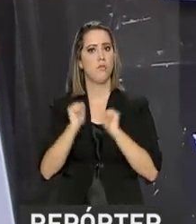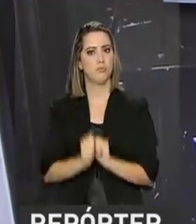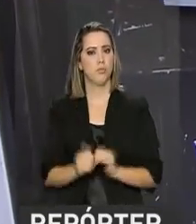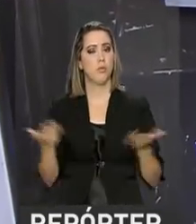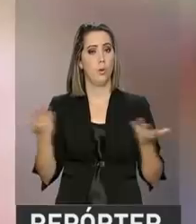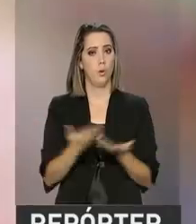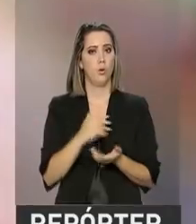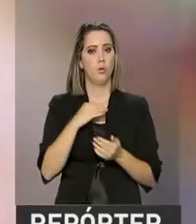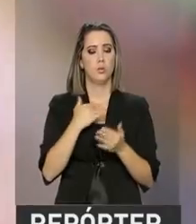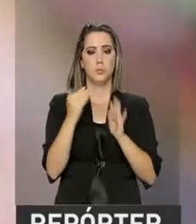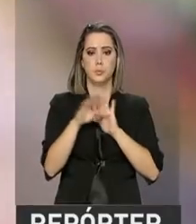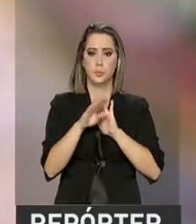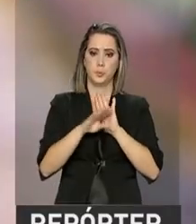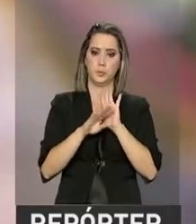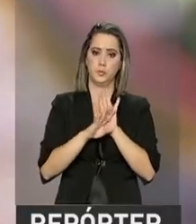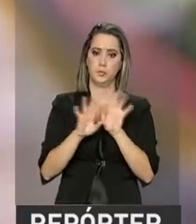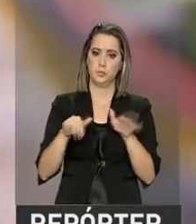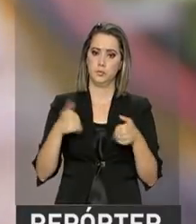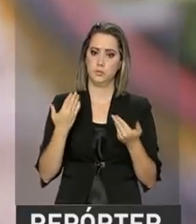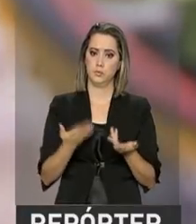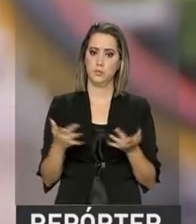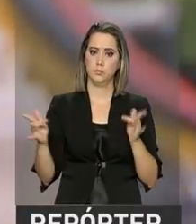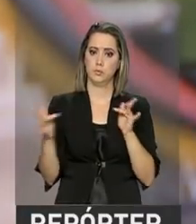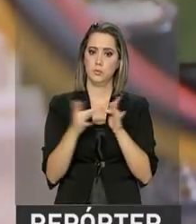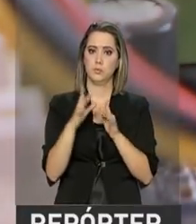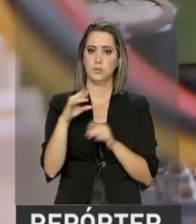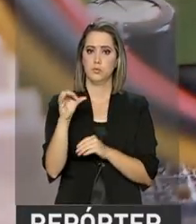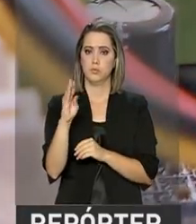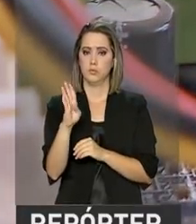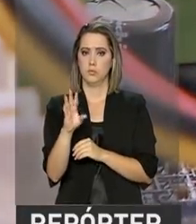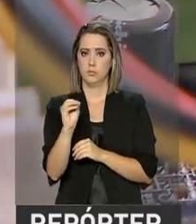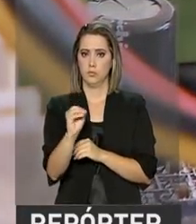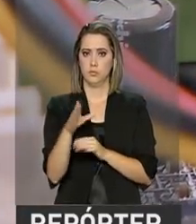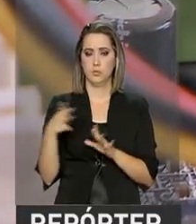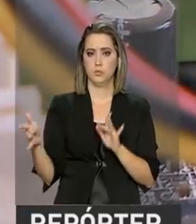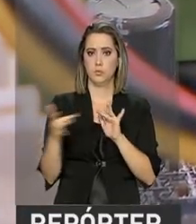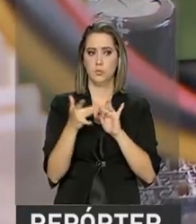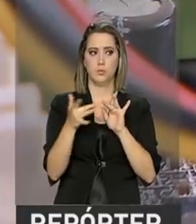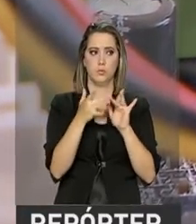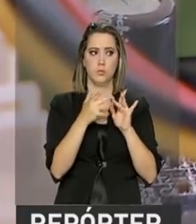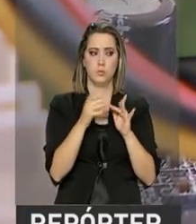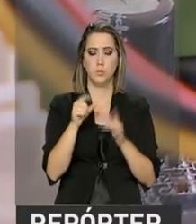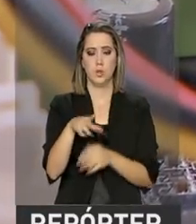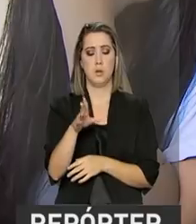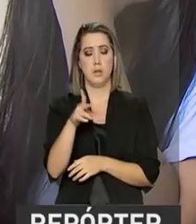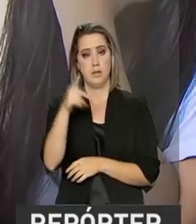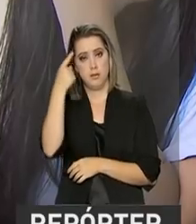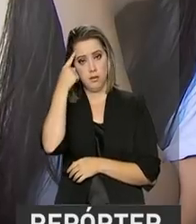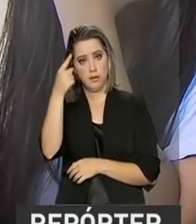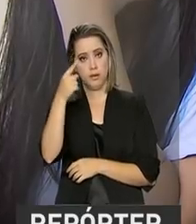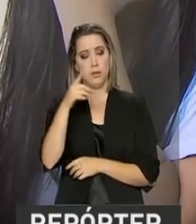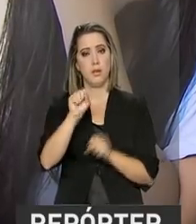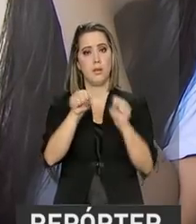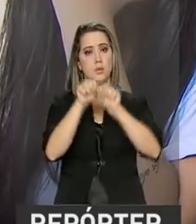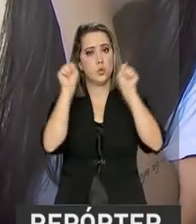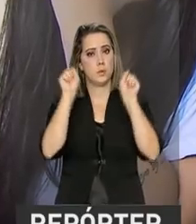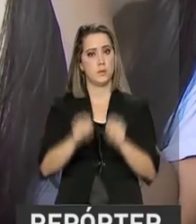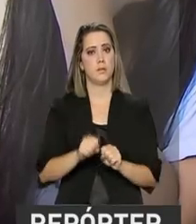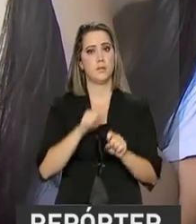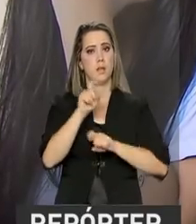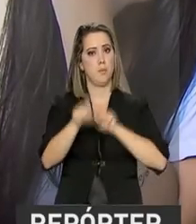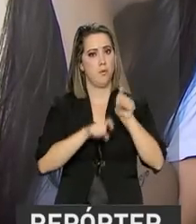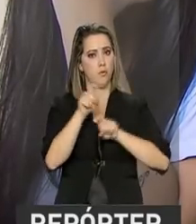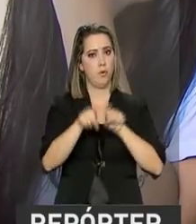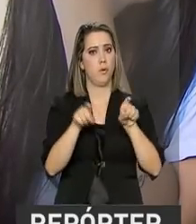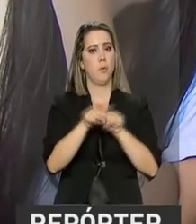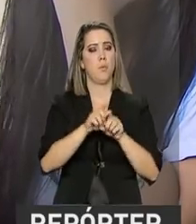dos projetos. E assim, além da robótica, são associados conceitos de sistemas, informática,